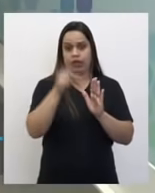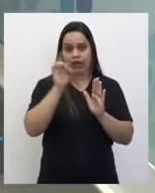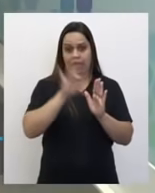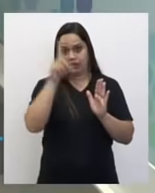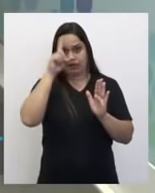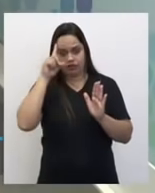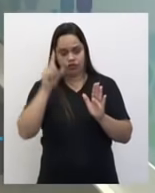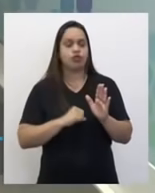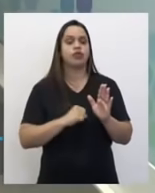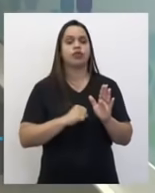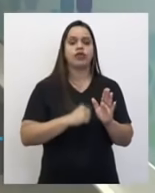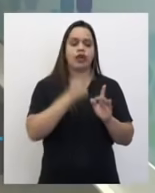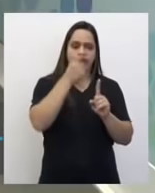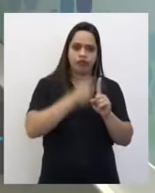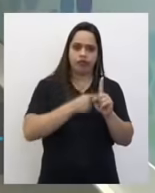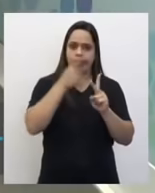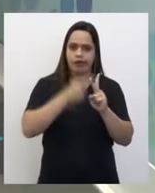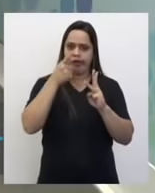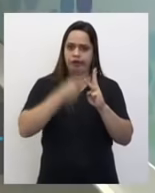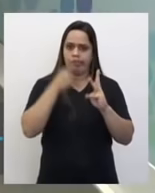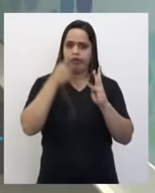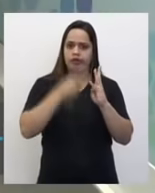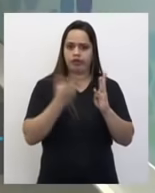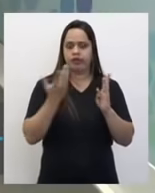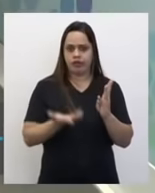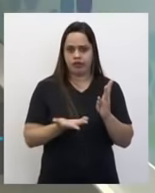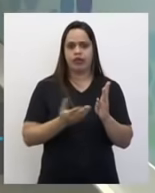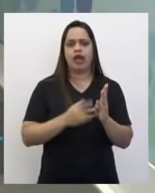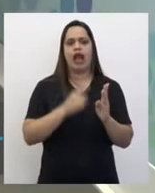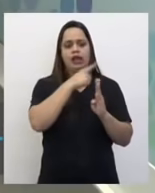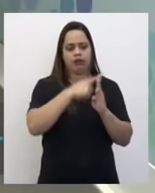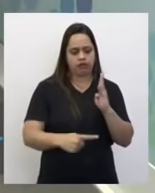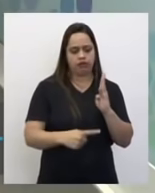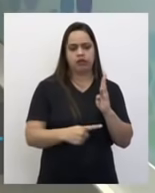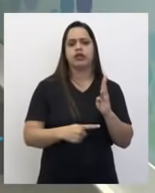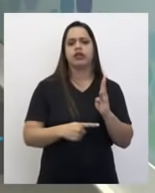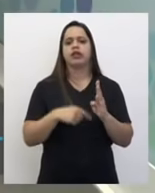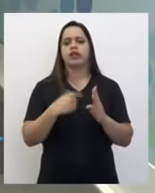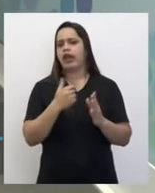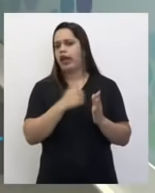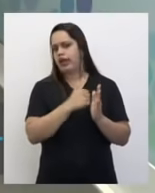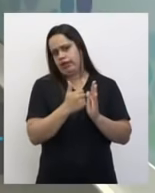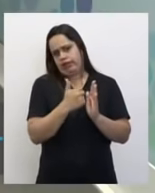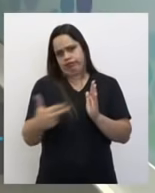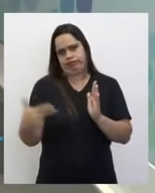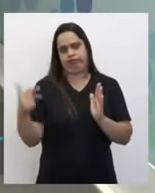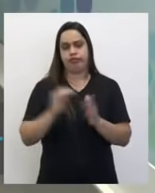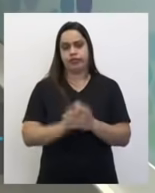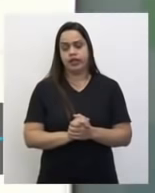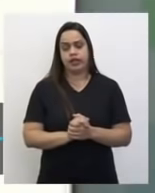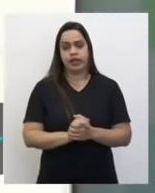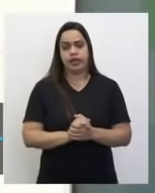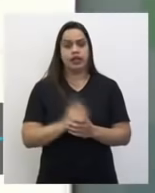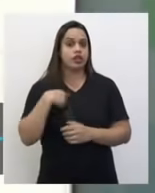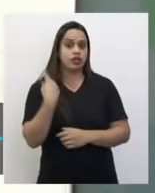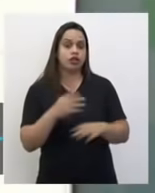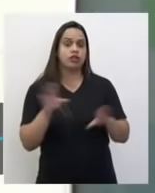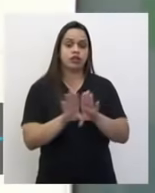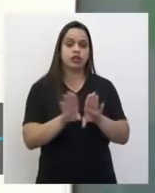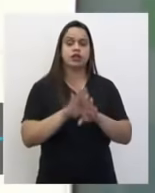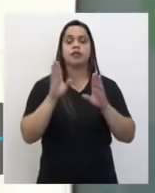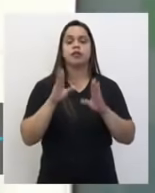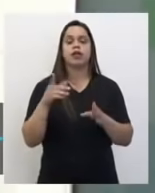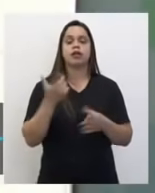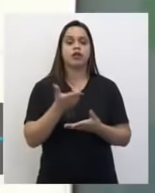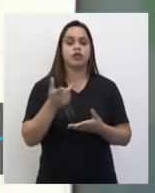colocando os dias, risca quatro dias, risca cinco, enfim. E a gente também quando é criança, a gente